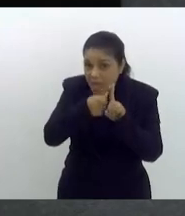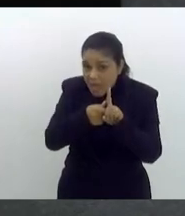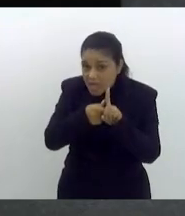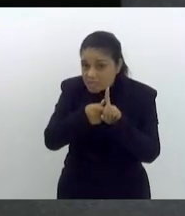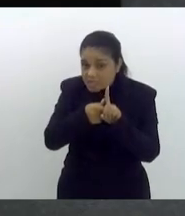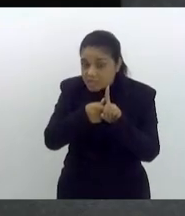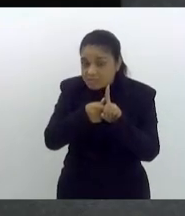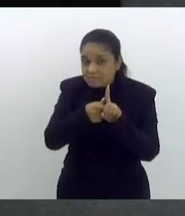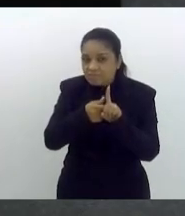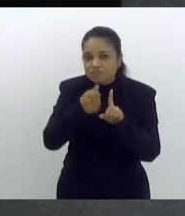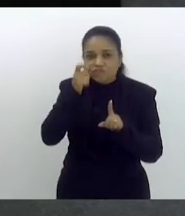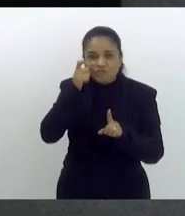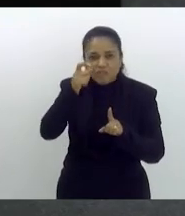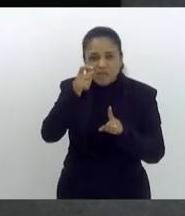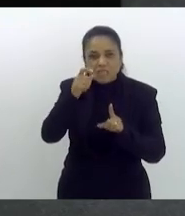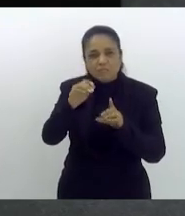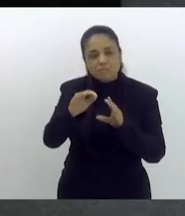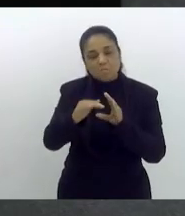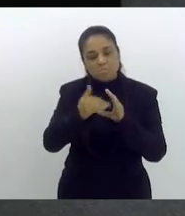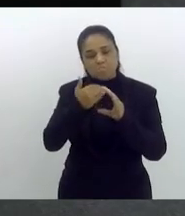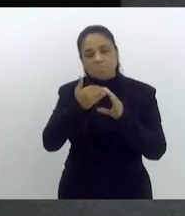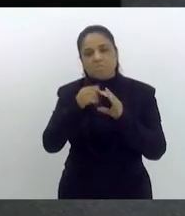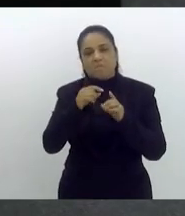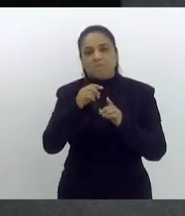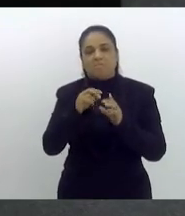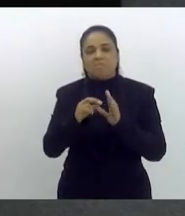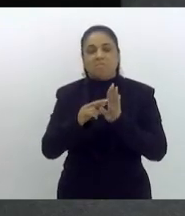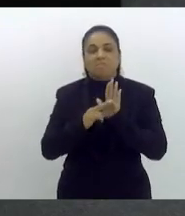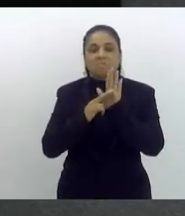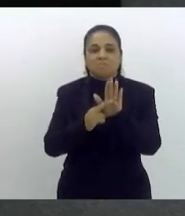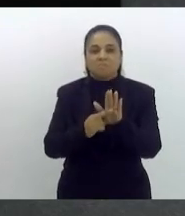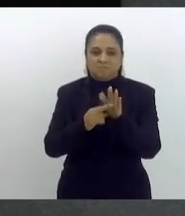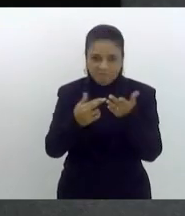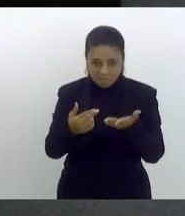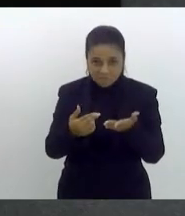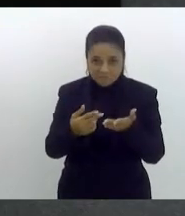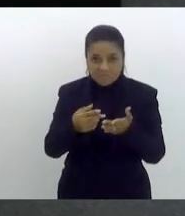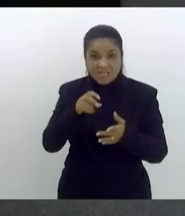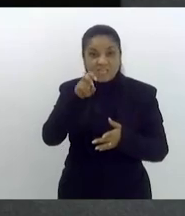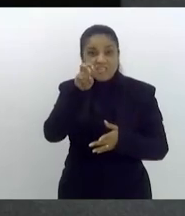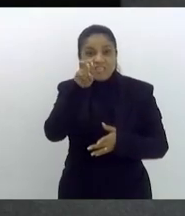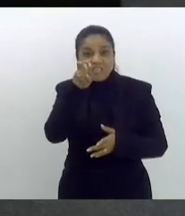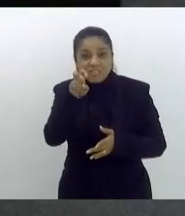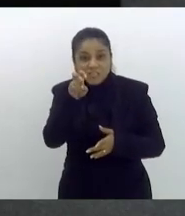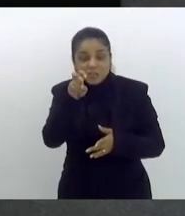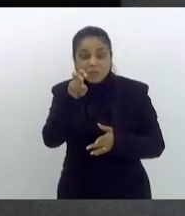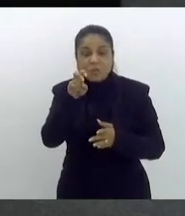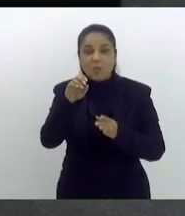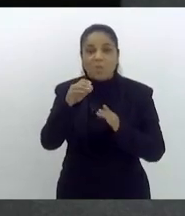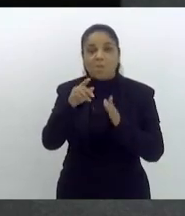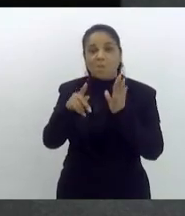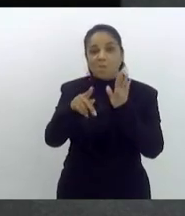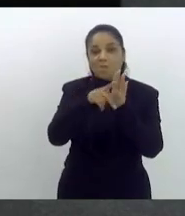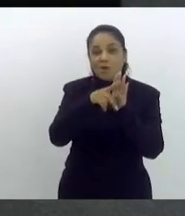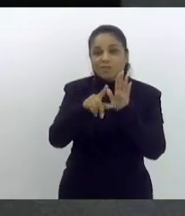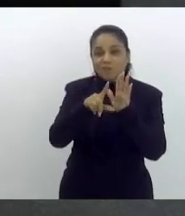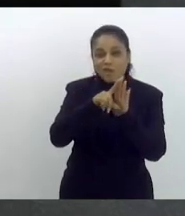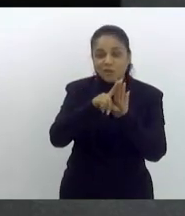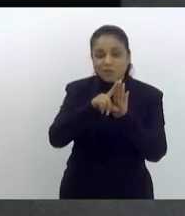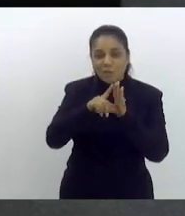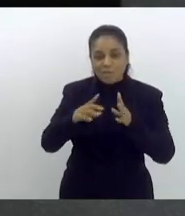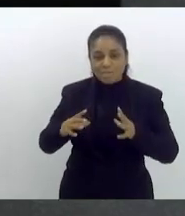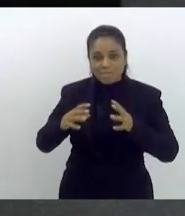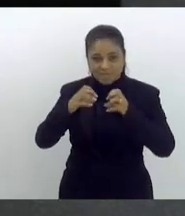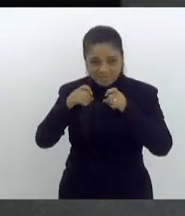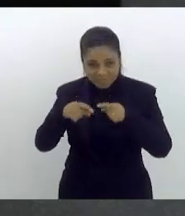na última semana antes do recesso na última semana cinco projetos polêmicos um deles é para acabar com o projeto